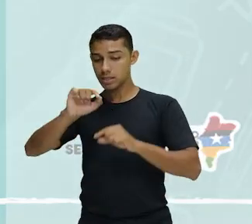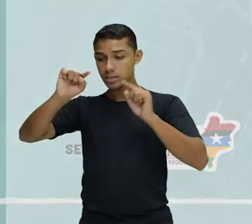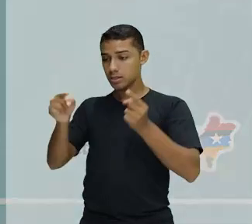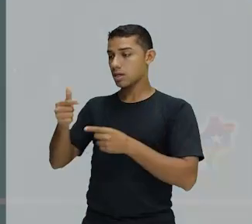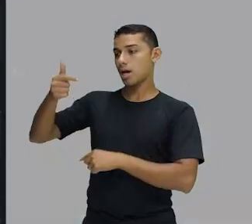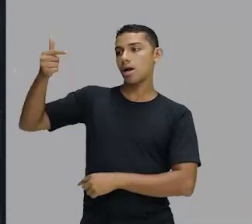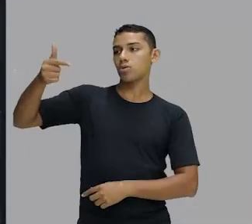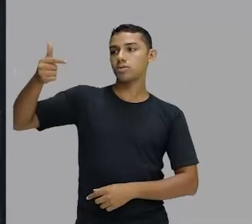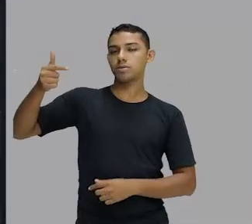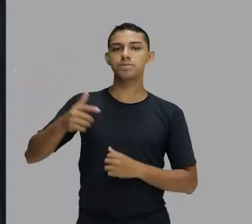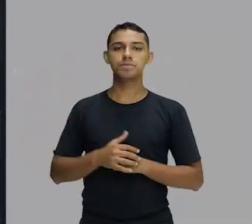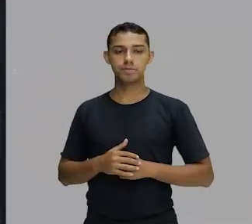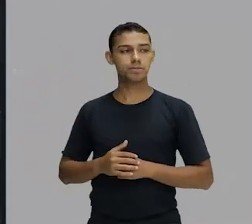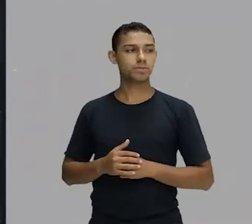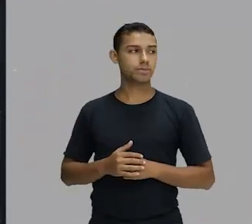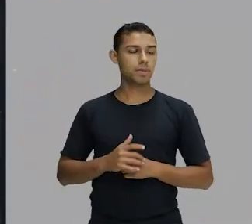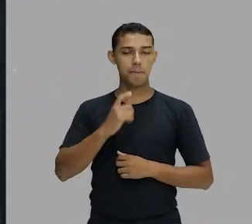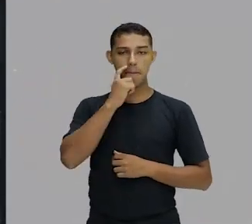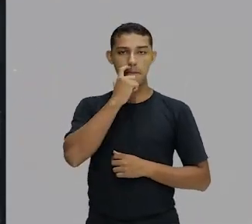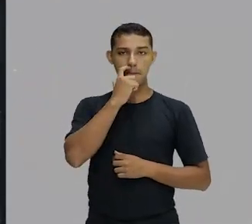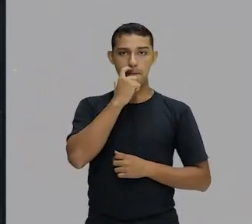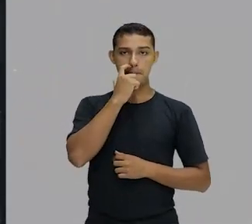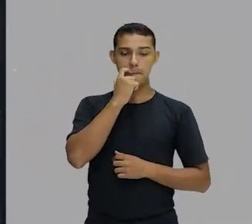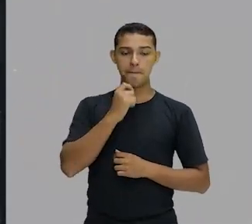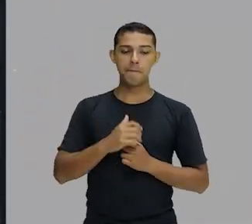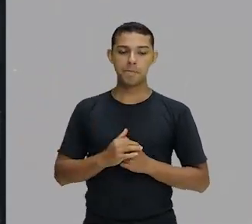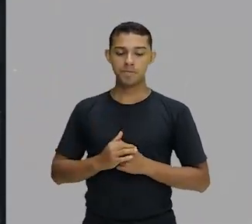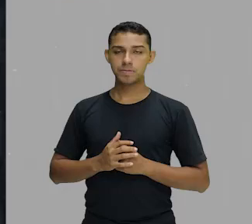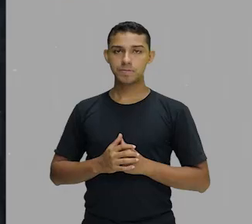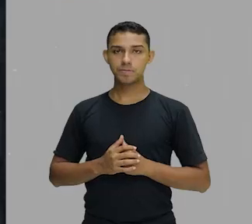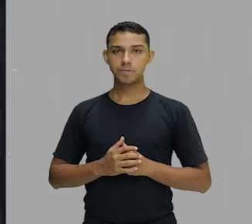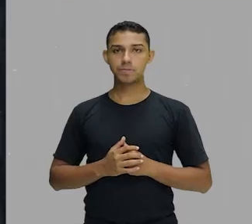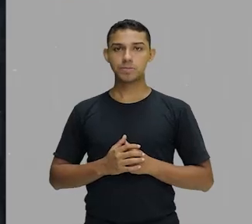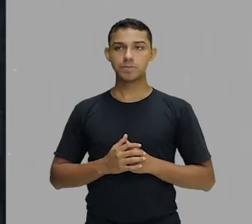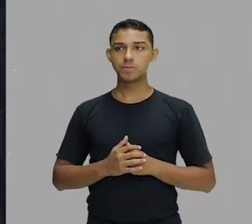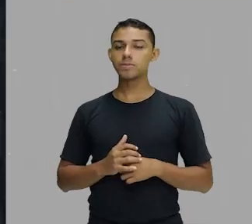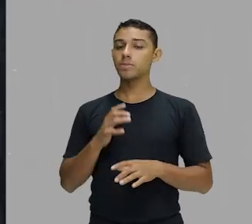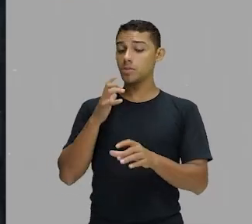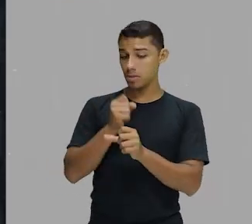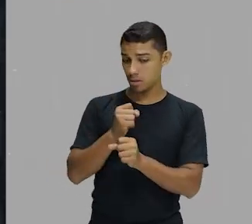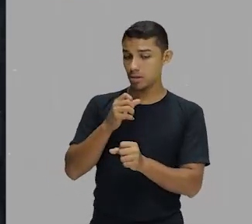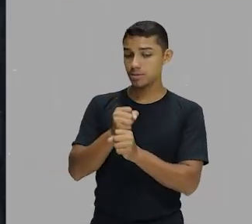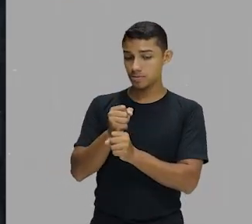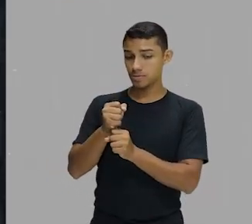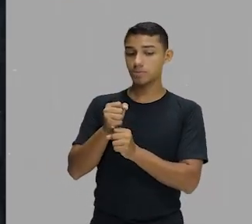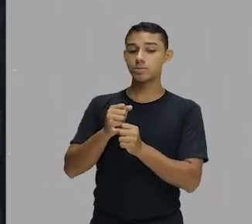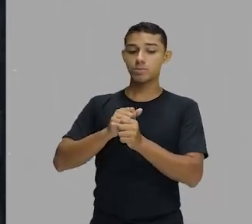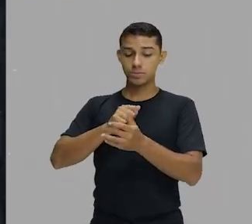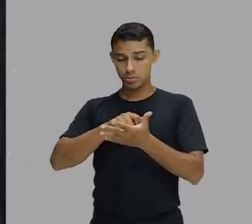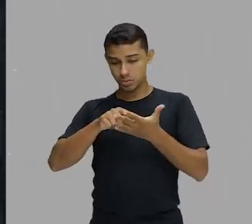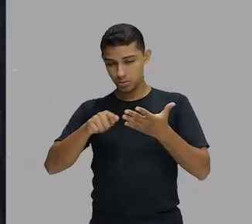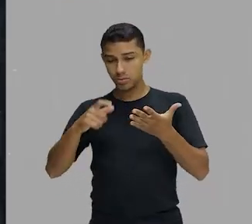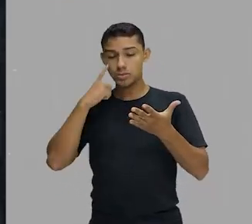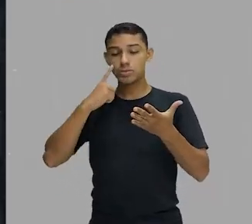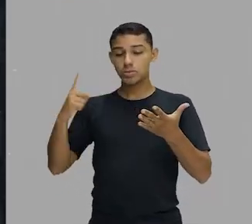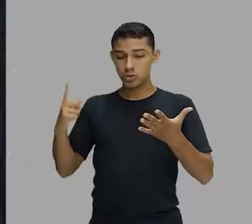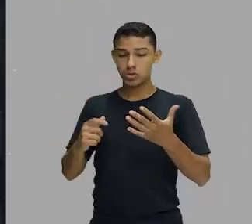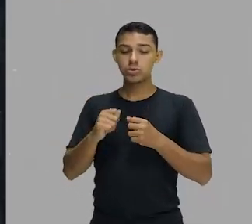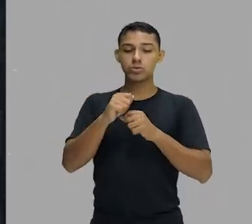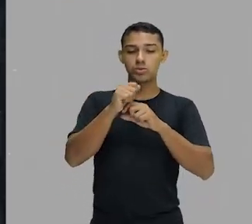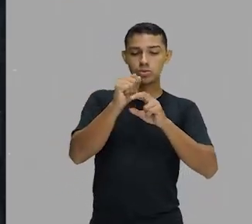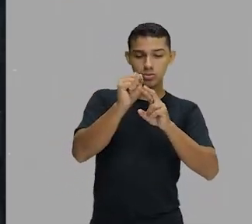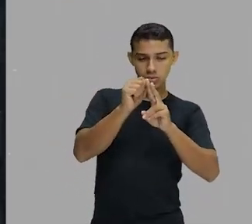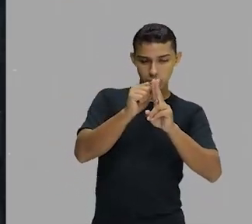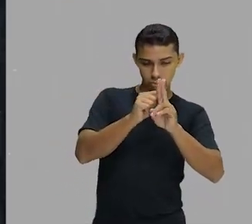taxa elevado ao quadrado. Tá? E escrevendo isso para um